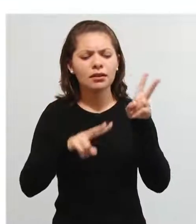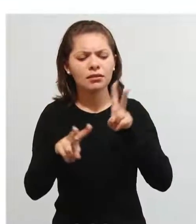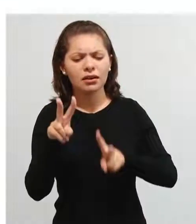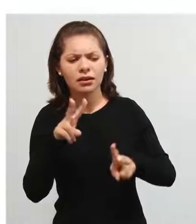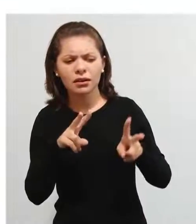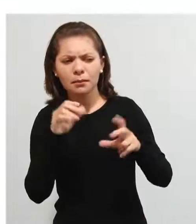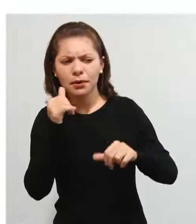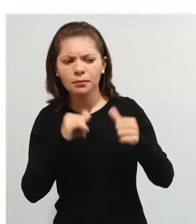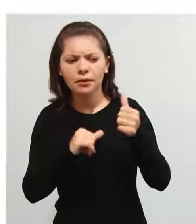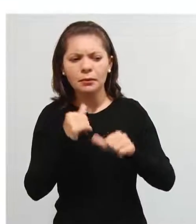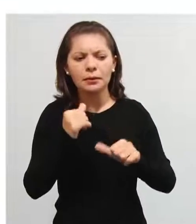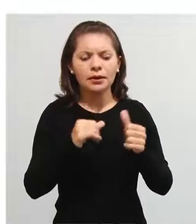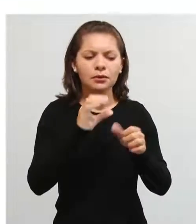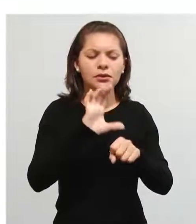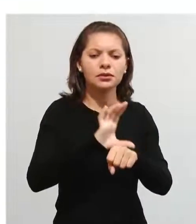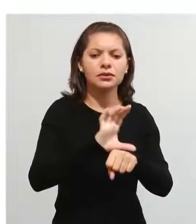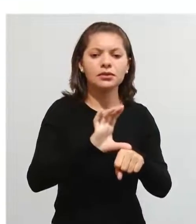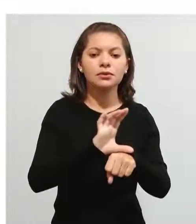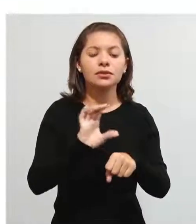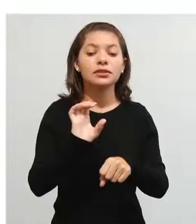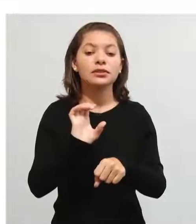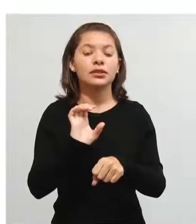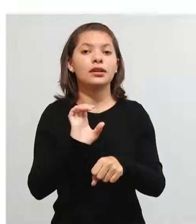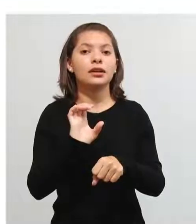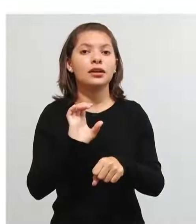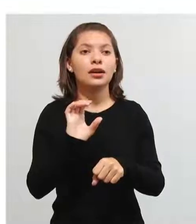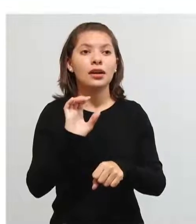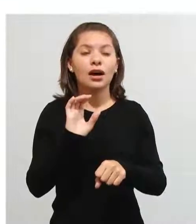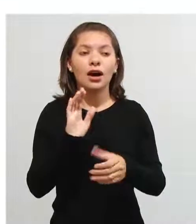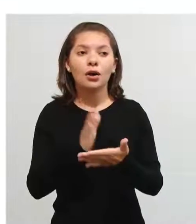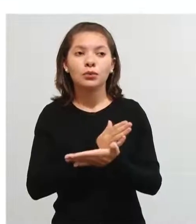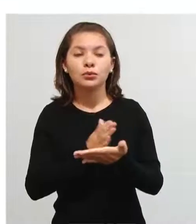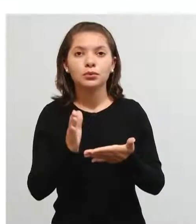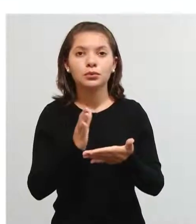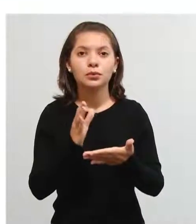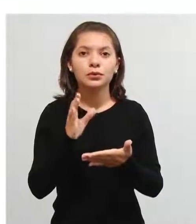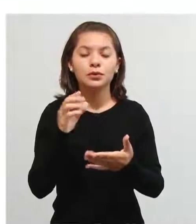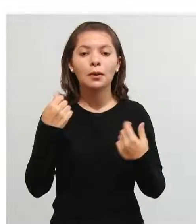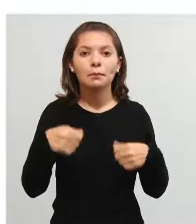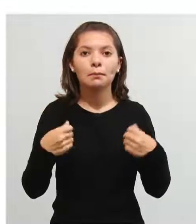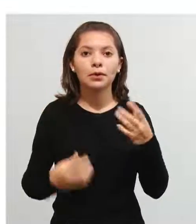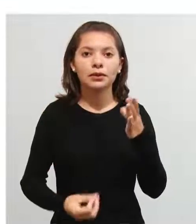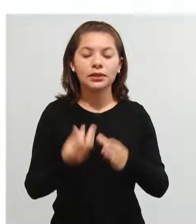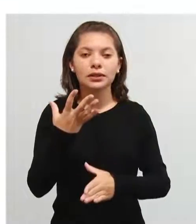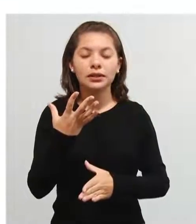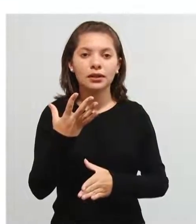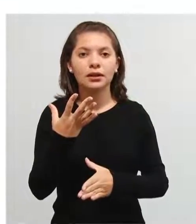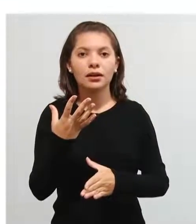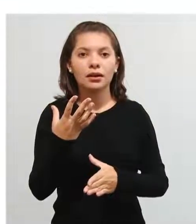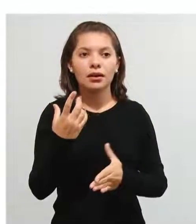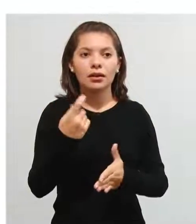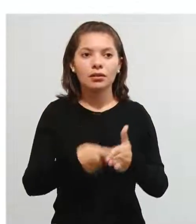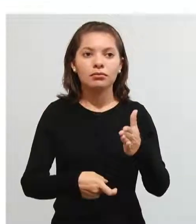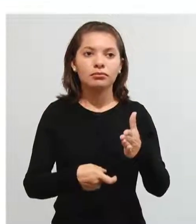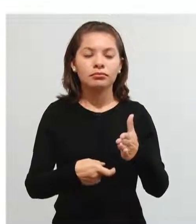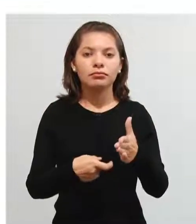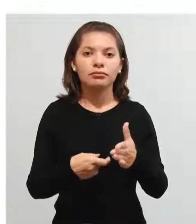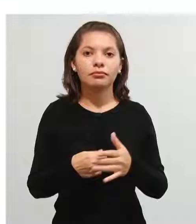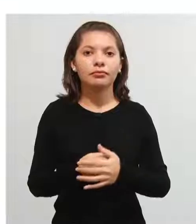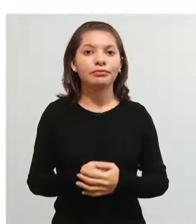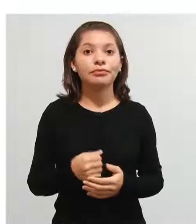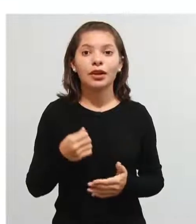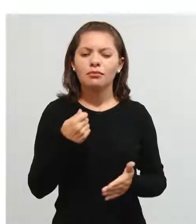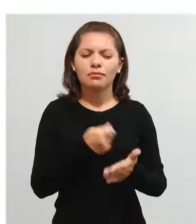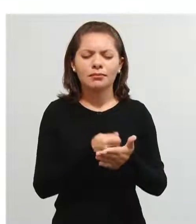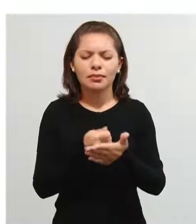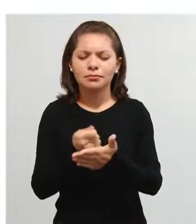ela diz que os entes poderão estabelecer os tributos, ou seja, não é obrigado que o